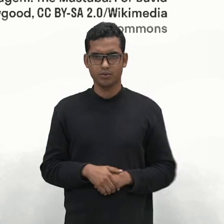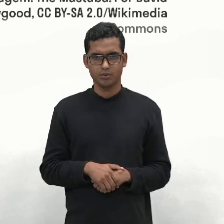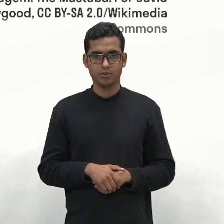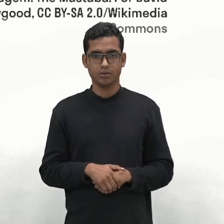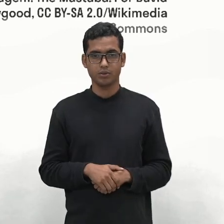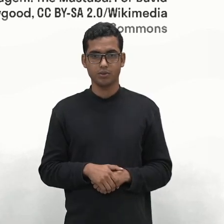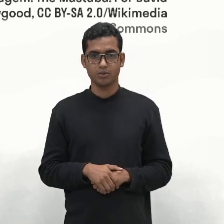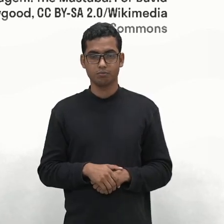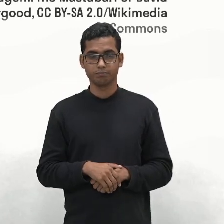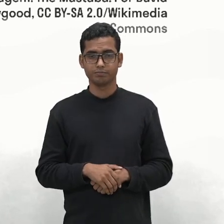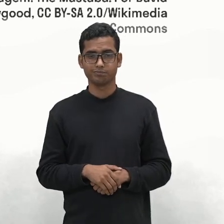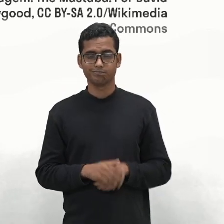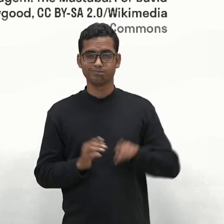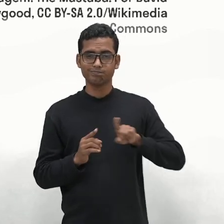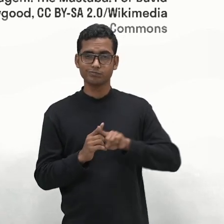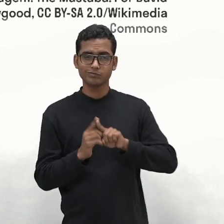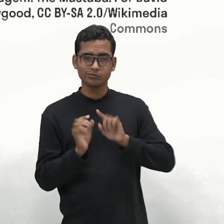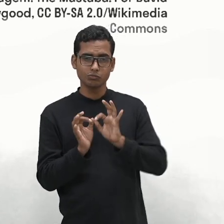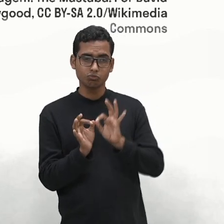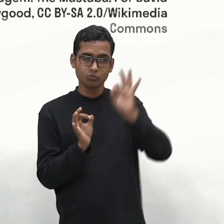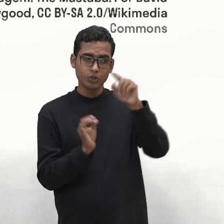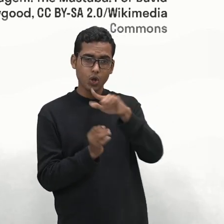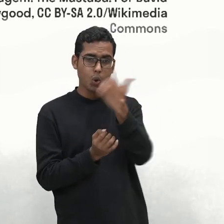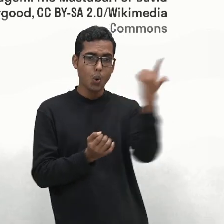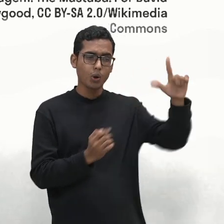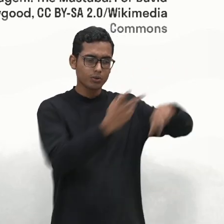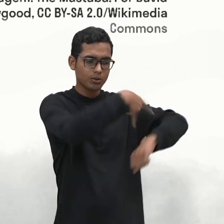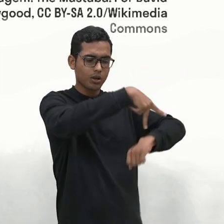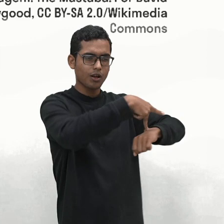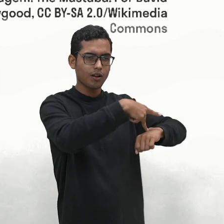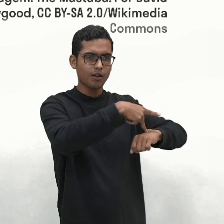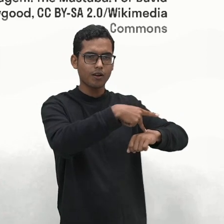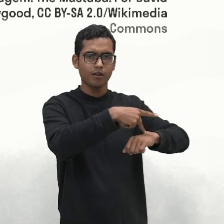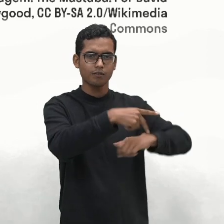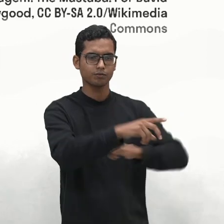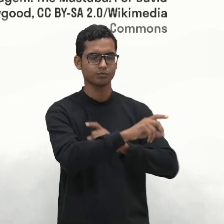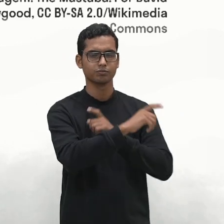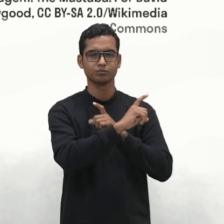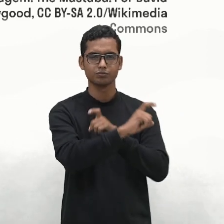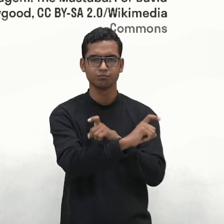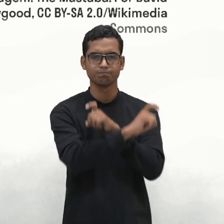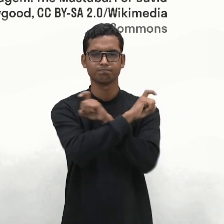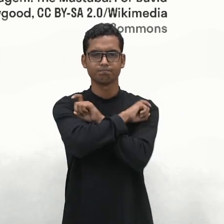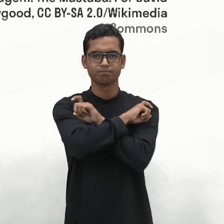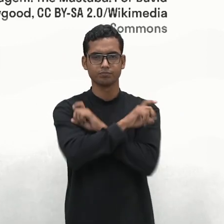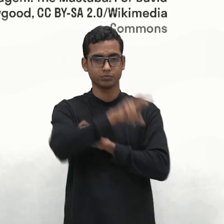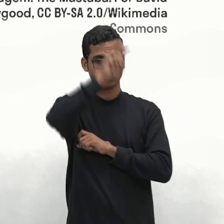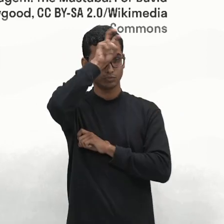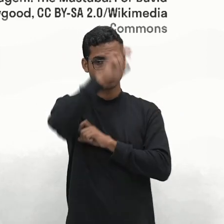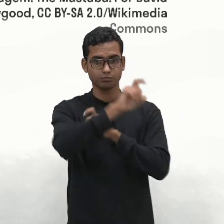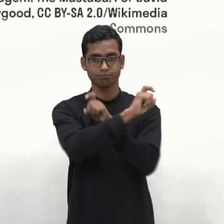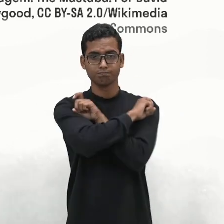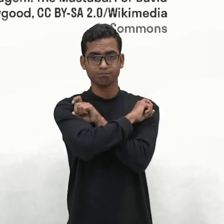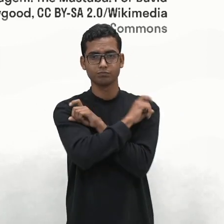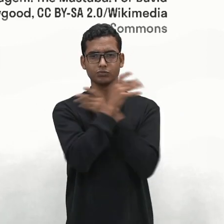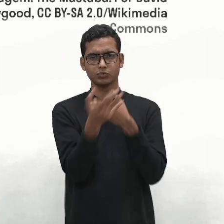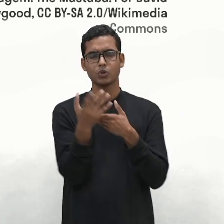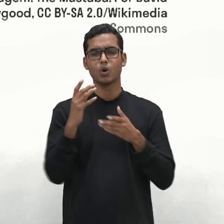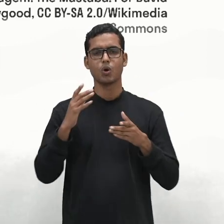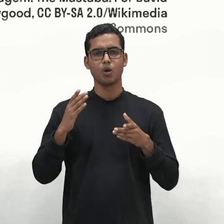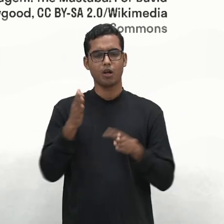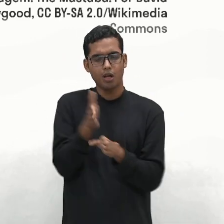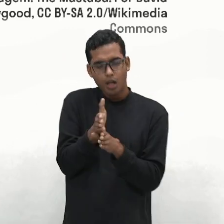do Egito que nós falamos sobre isso. Então, essas fronteiras entre diferentes disciplinas